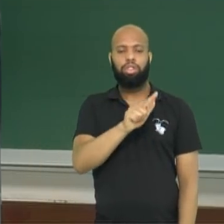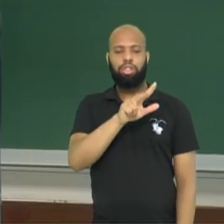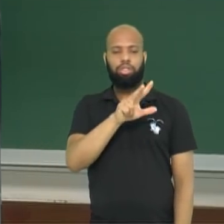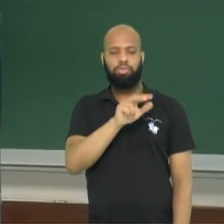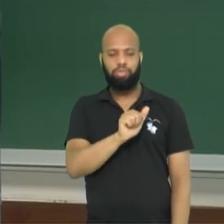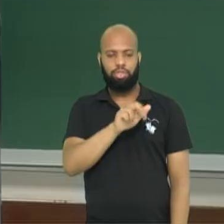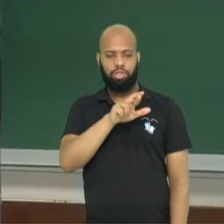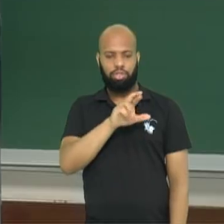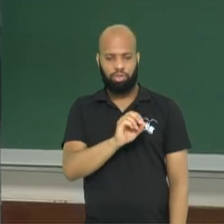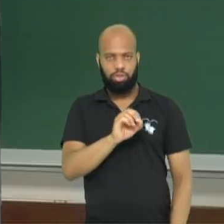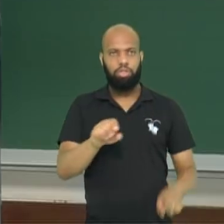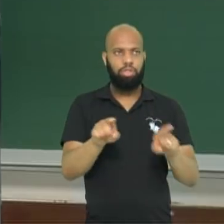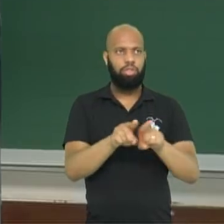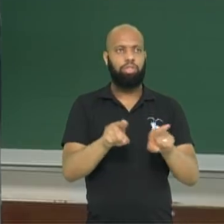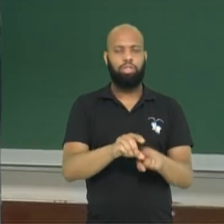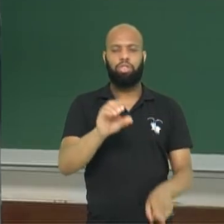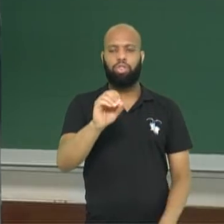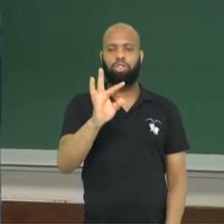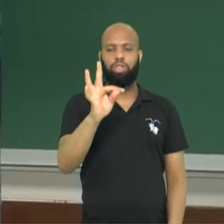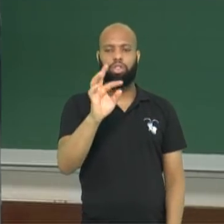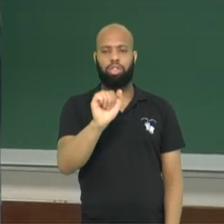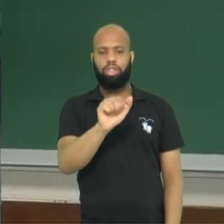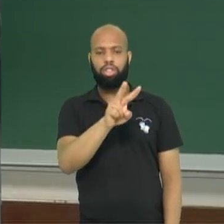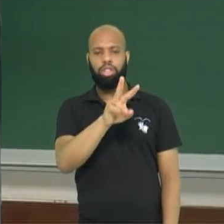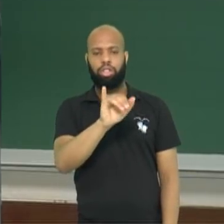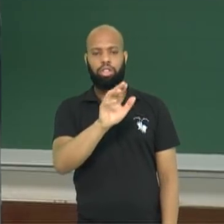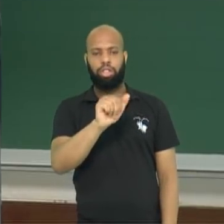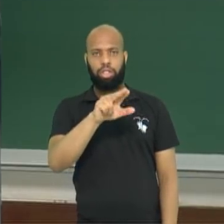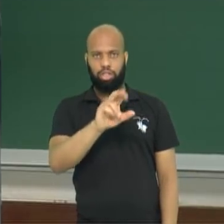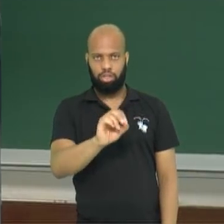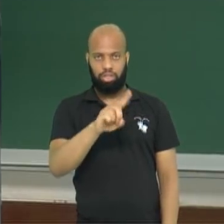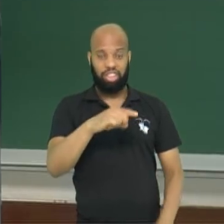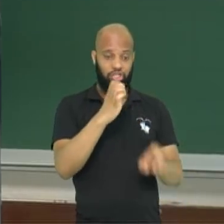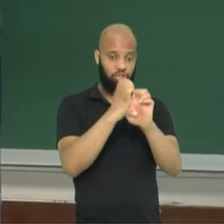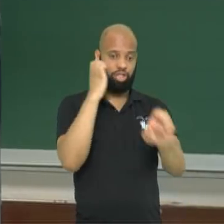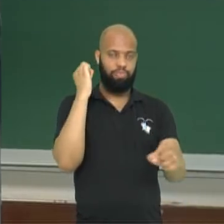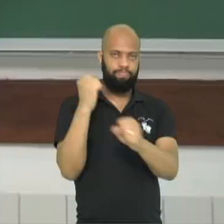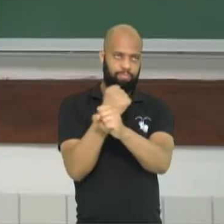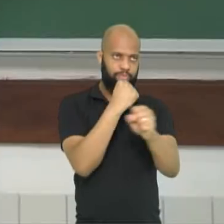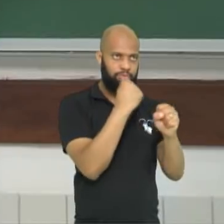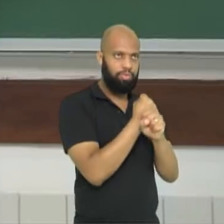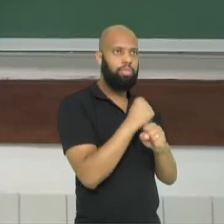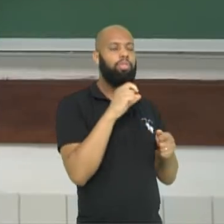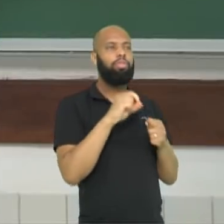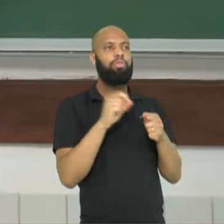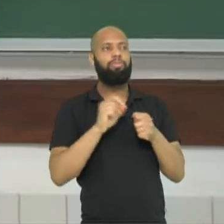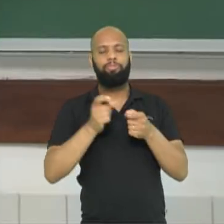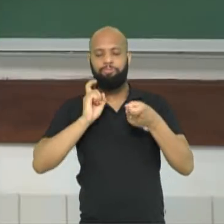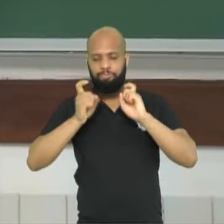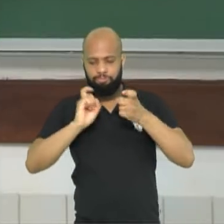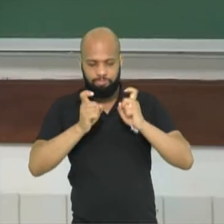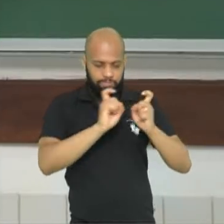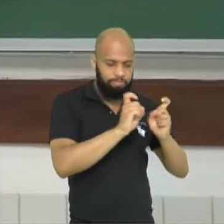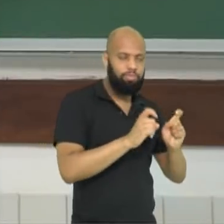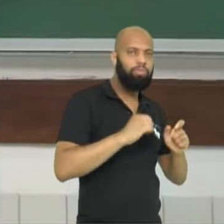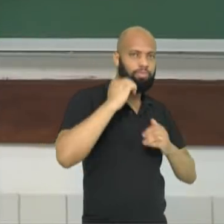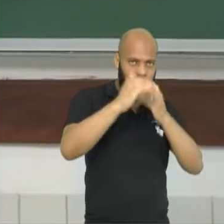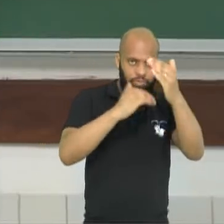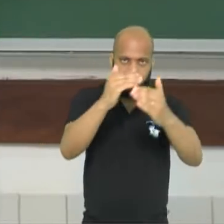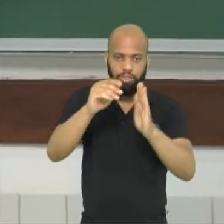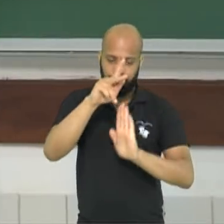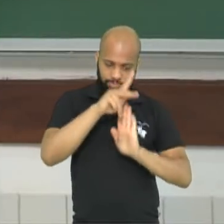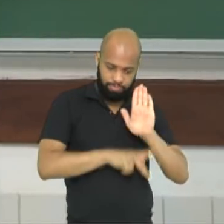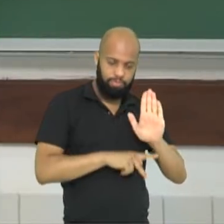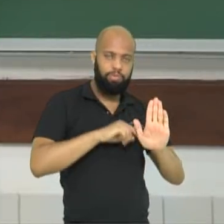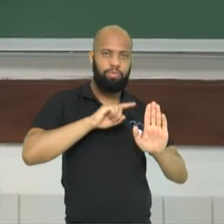Otaviano Machado, que é o que assinou aqui o contrato, um engenheiro civil, né? E fizeram essa reunião para desenvolver o